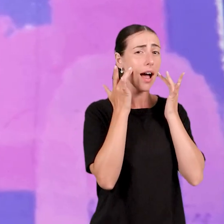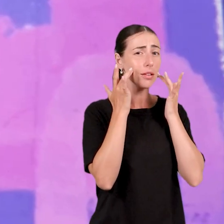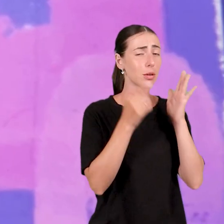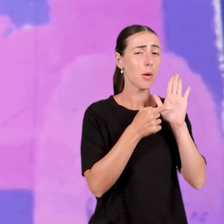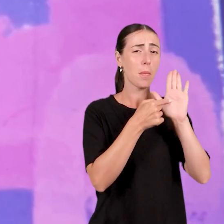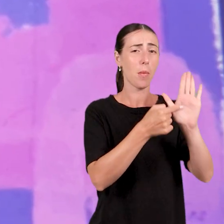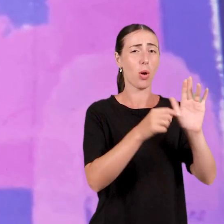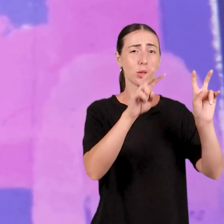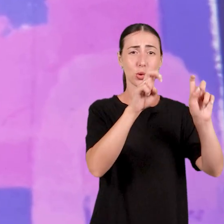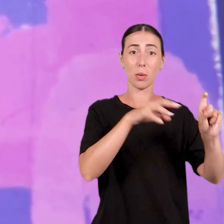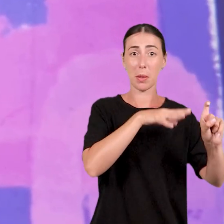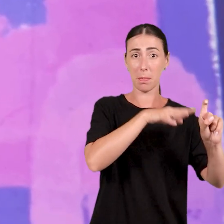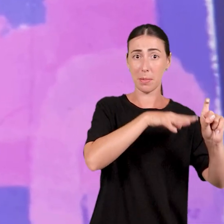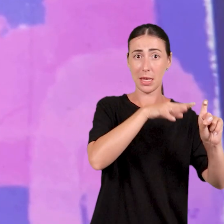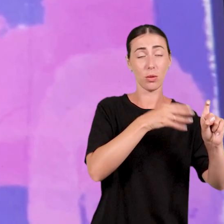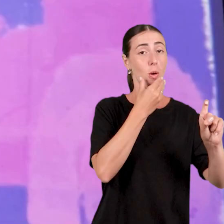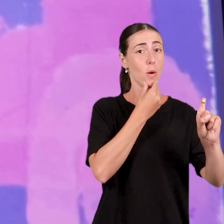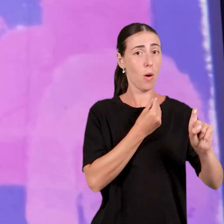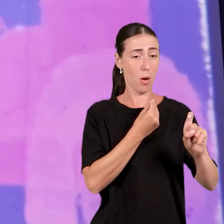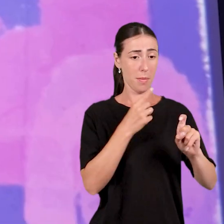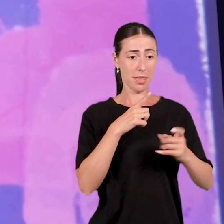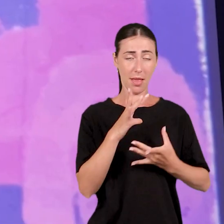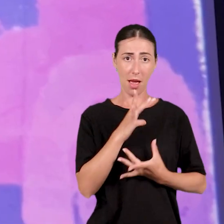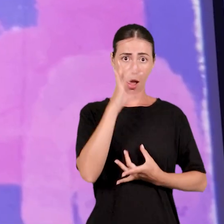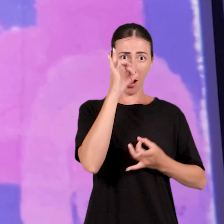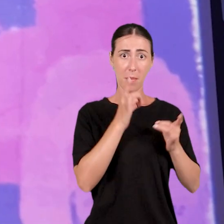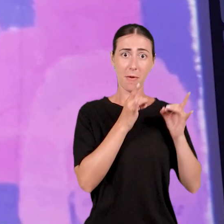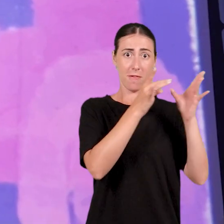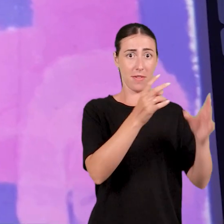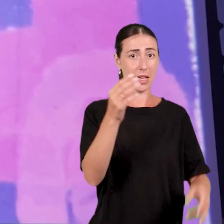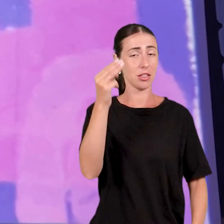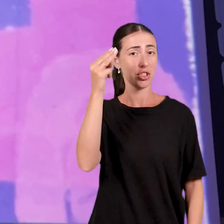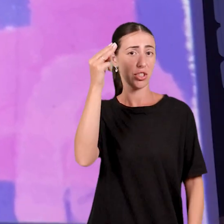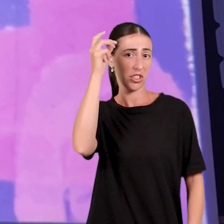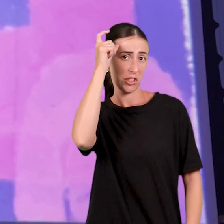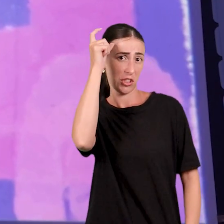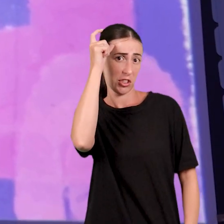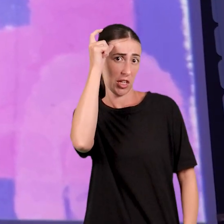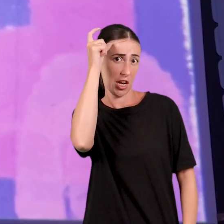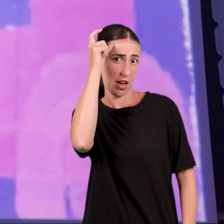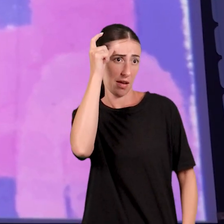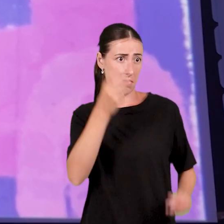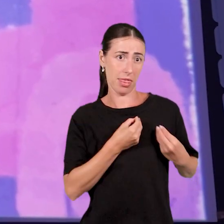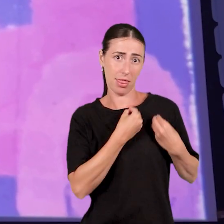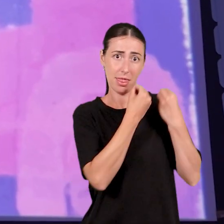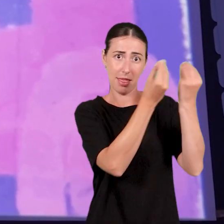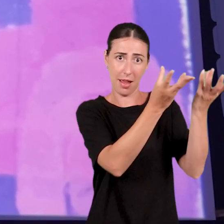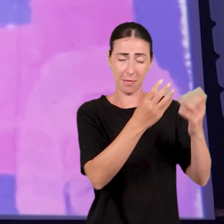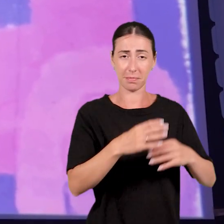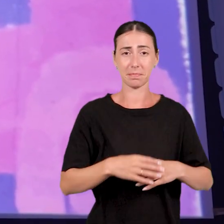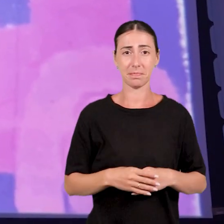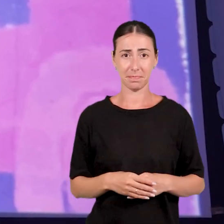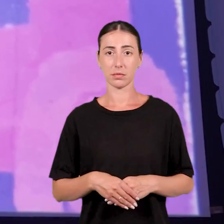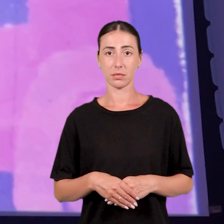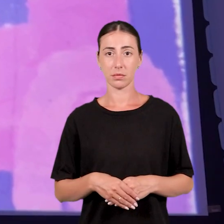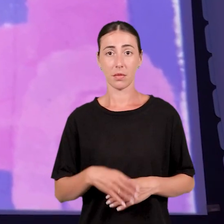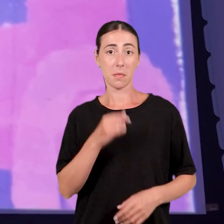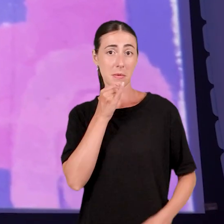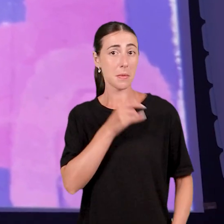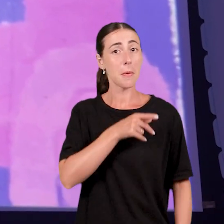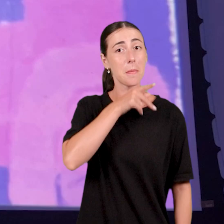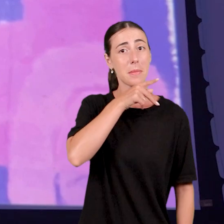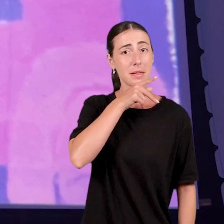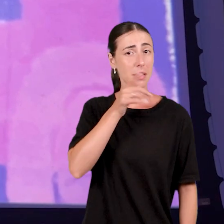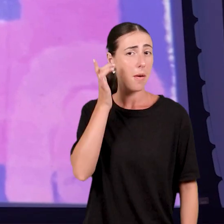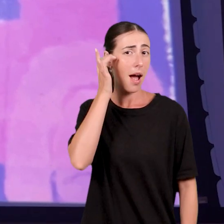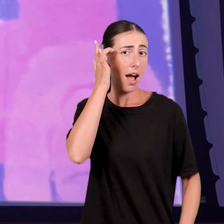peça revisita o mito do homem que vende a alma ao diabo. Se para Platão o conhecimento é aquilo que está contido na memória, e se o